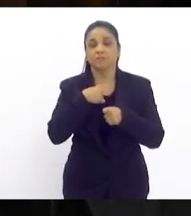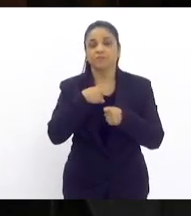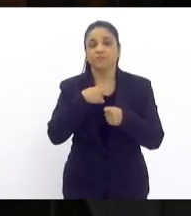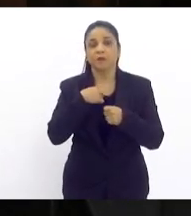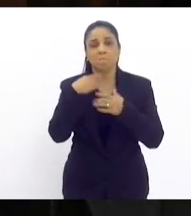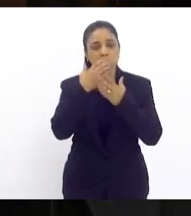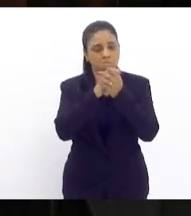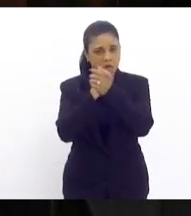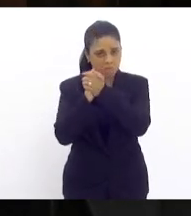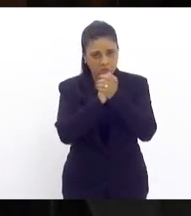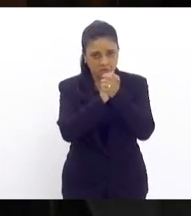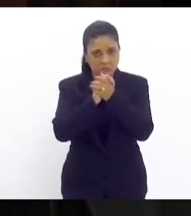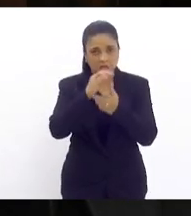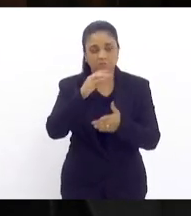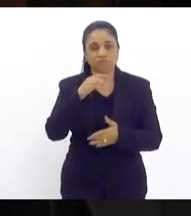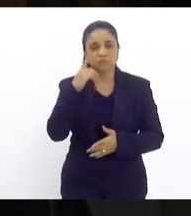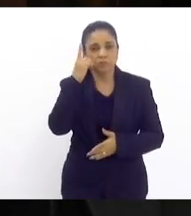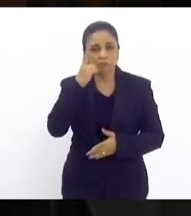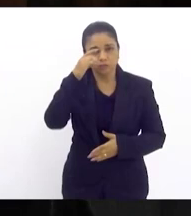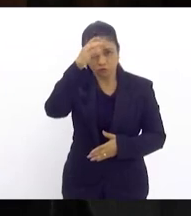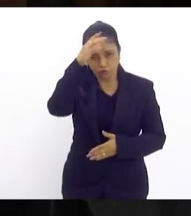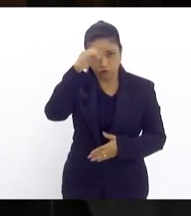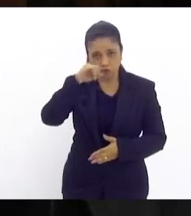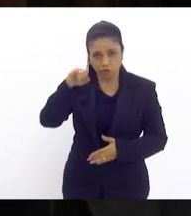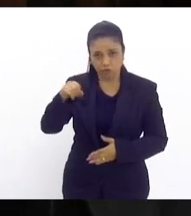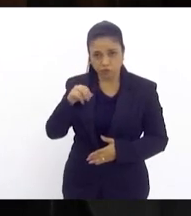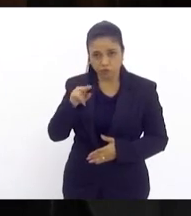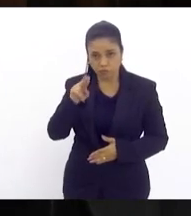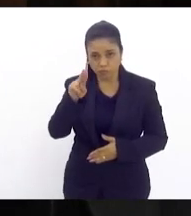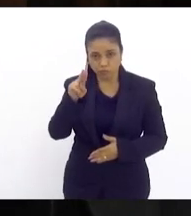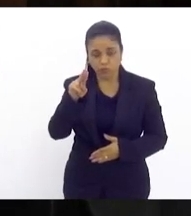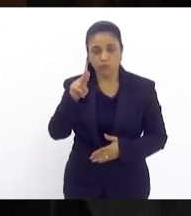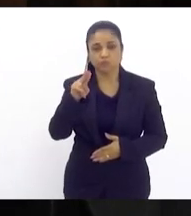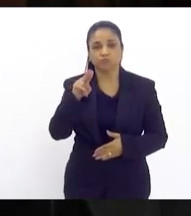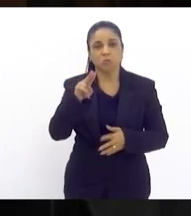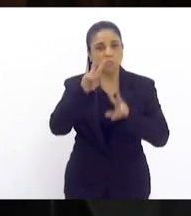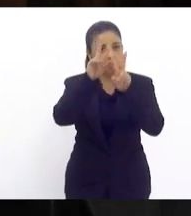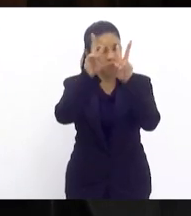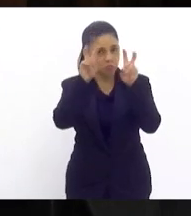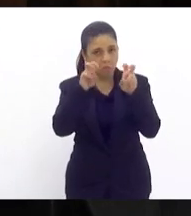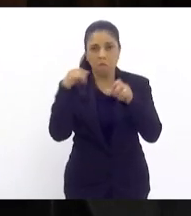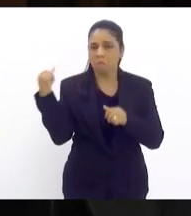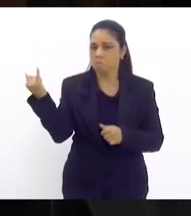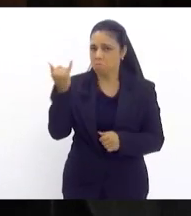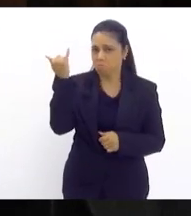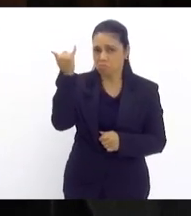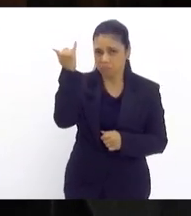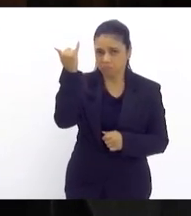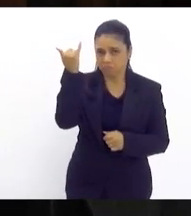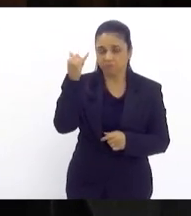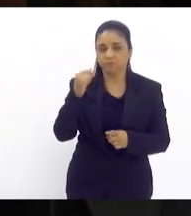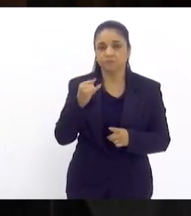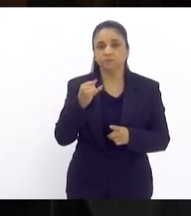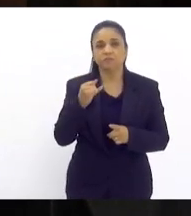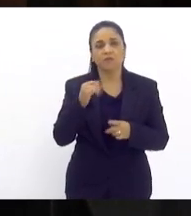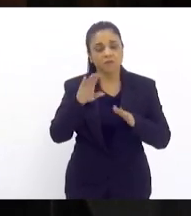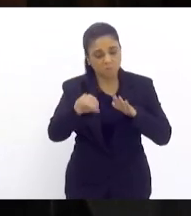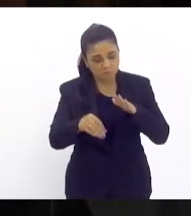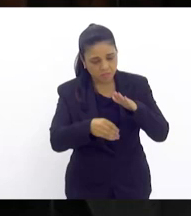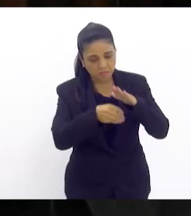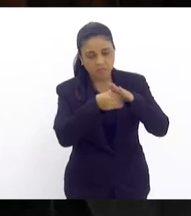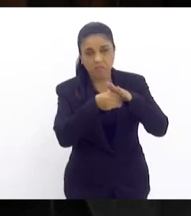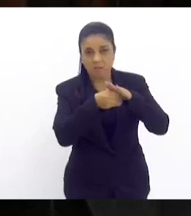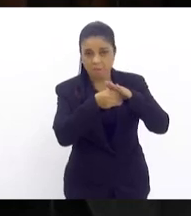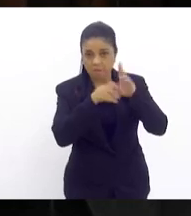lugar parabenizar a deputada tia Ju porque o tema é absolutamente meritório quando a gente fala sobre a temática das emendas